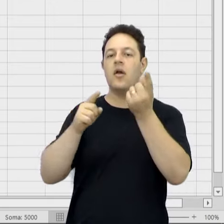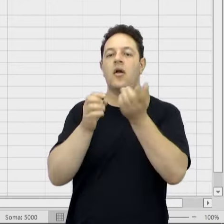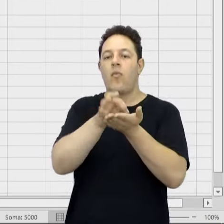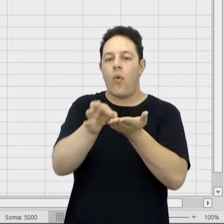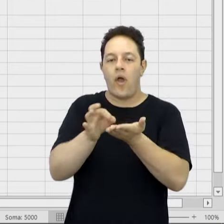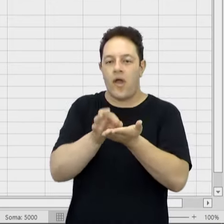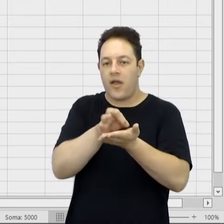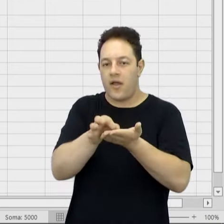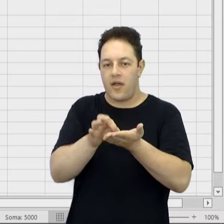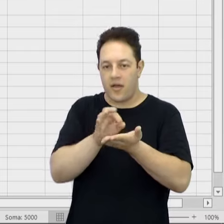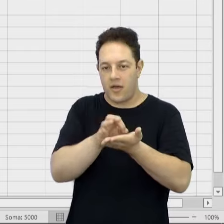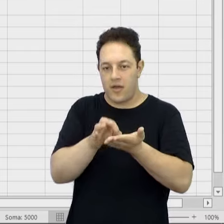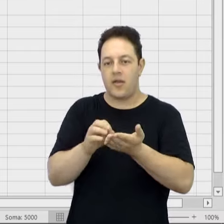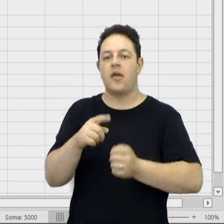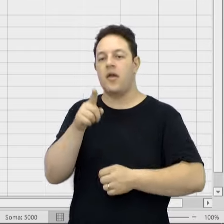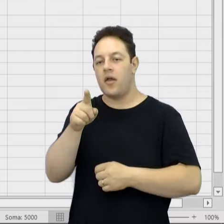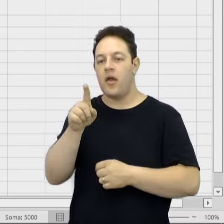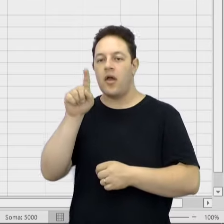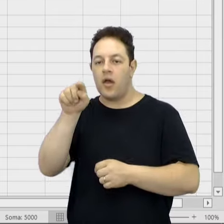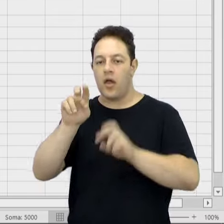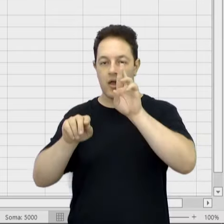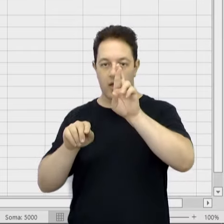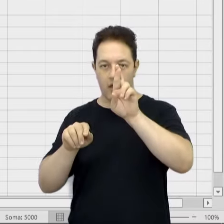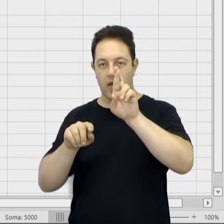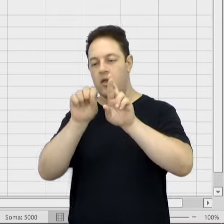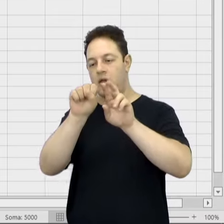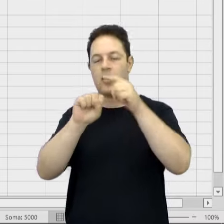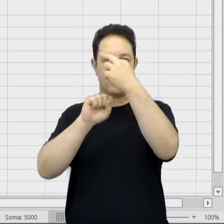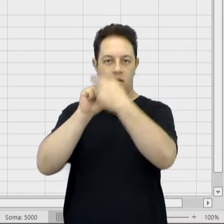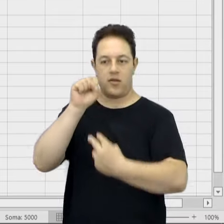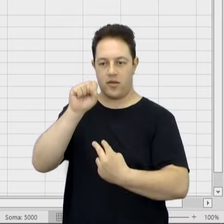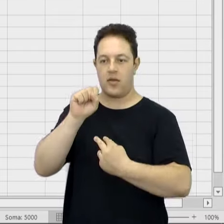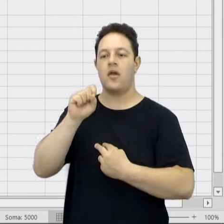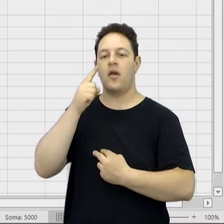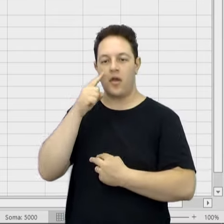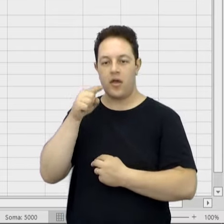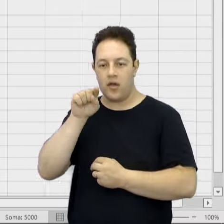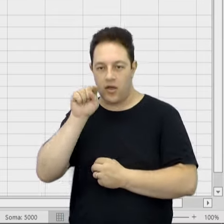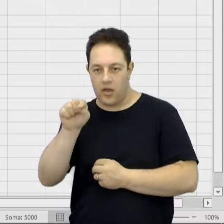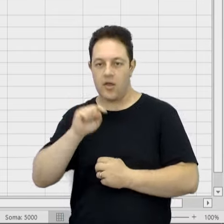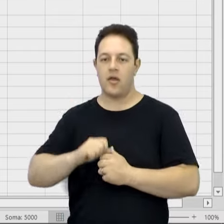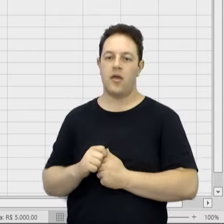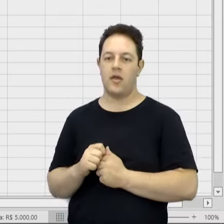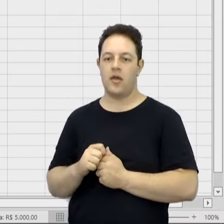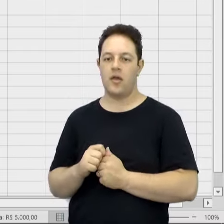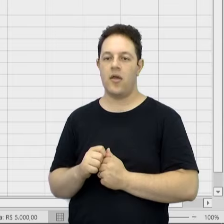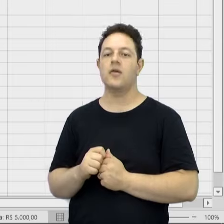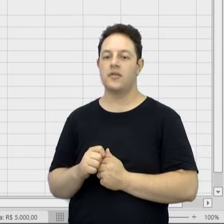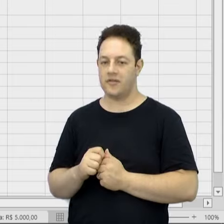Vou em moeda, é o terceiro, R, cifrão. Vírgula zero zero, dou um OK.